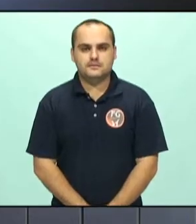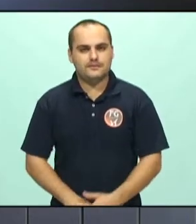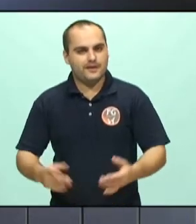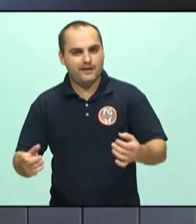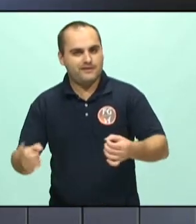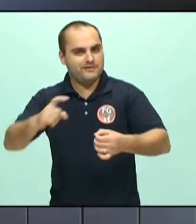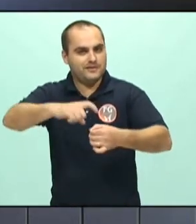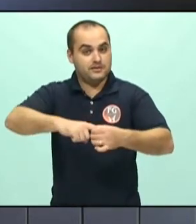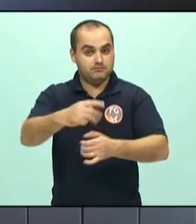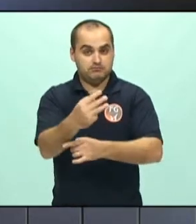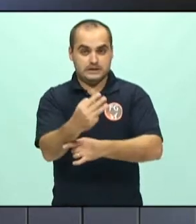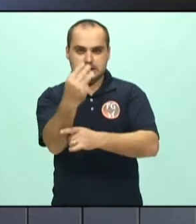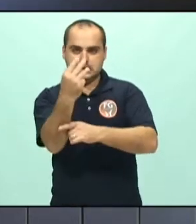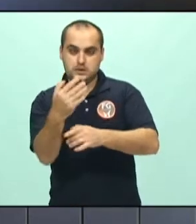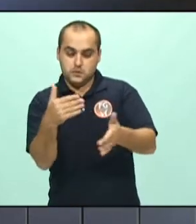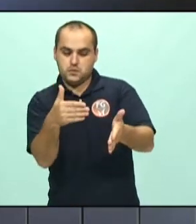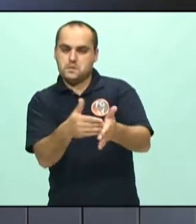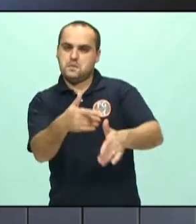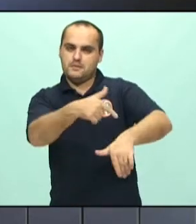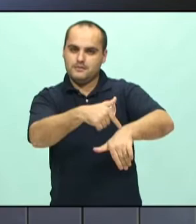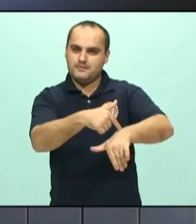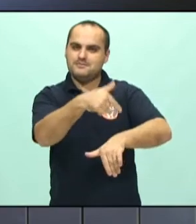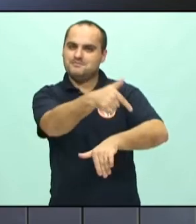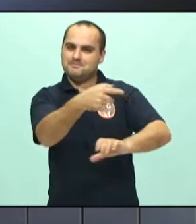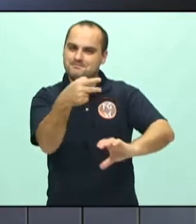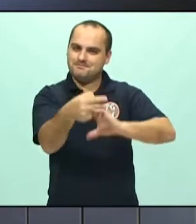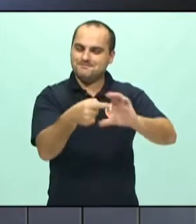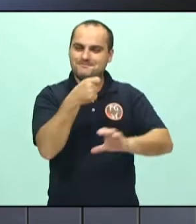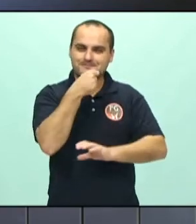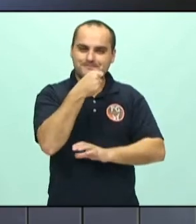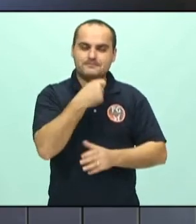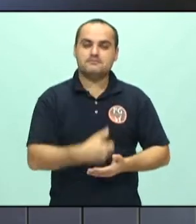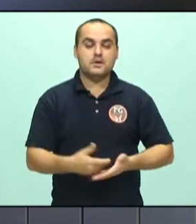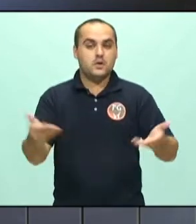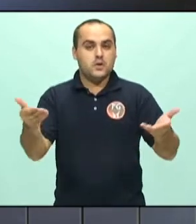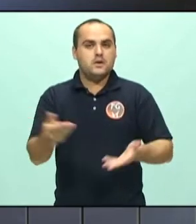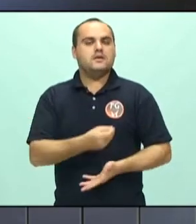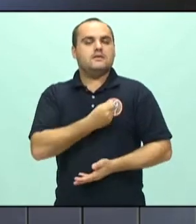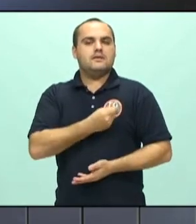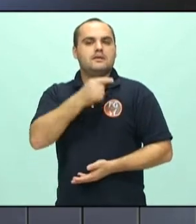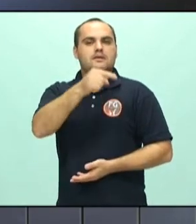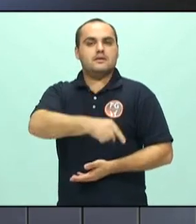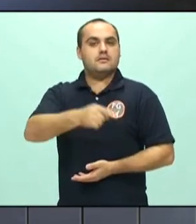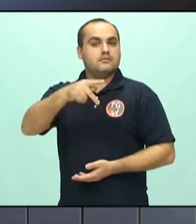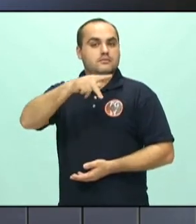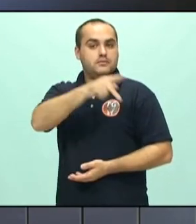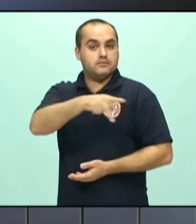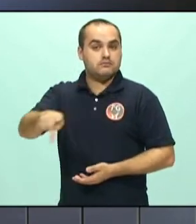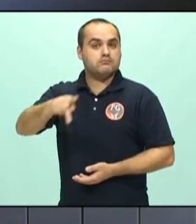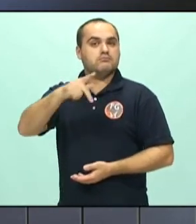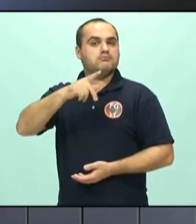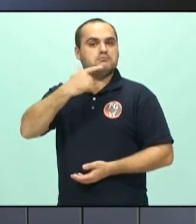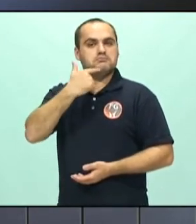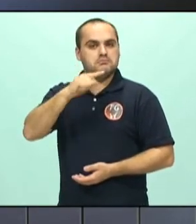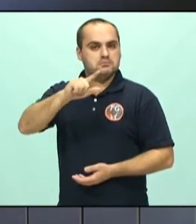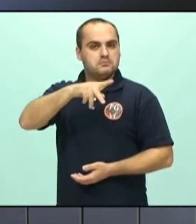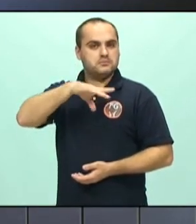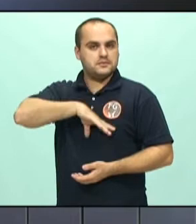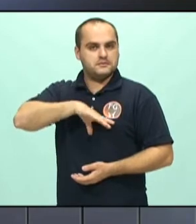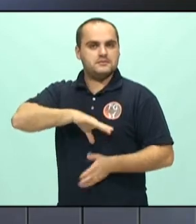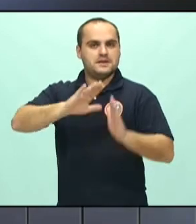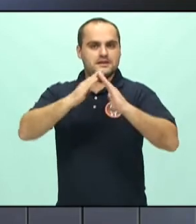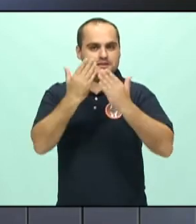Voltamos com a terceira e última parte do Câmara Aberta. Hoje participa conosco o professor de língua portuguesa da Escola